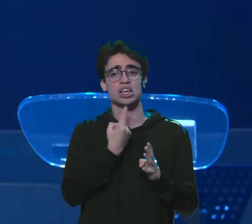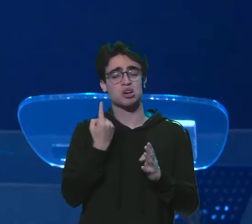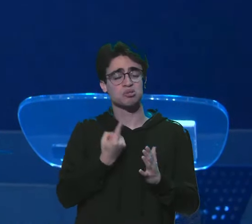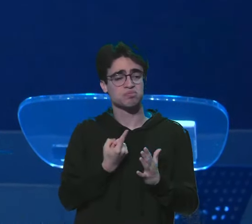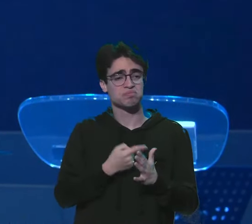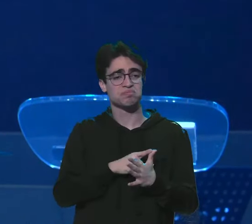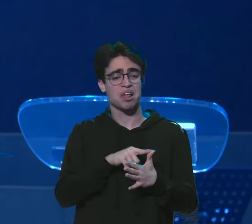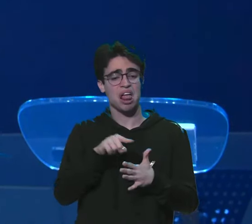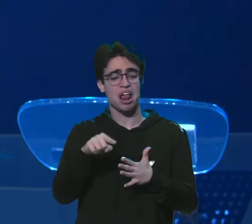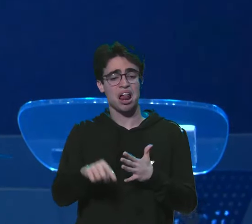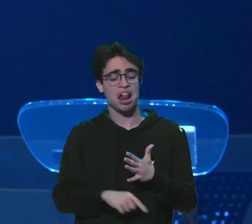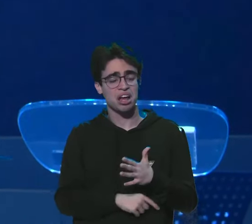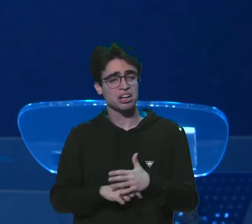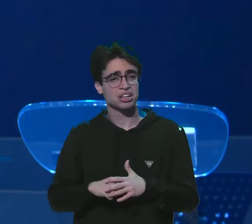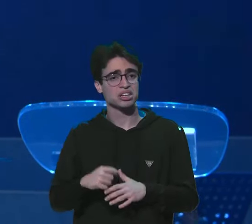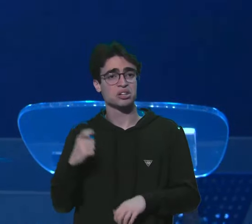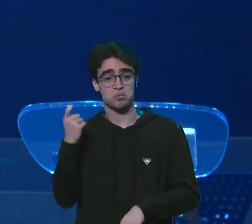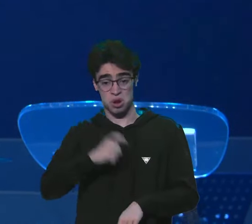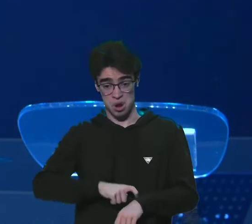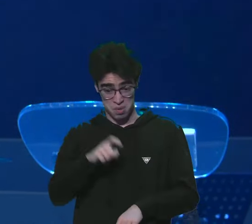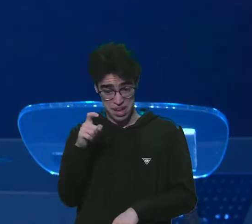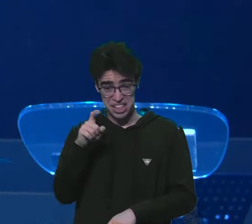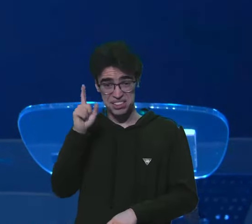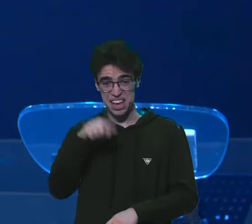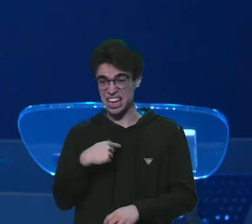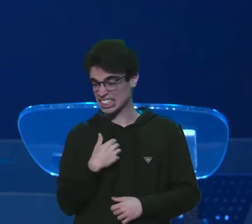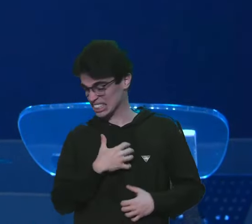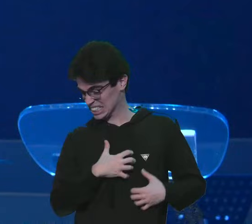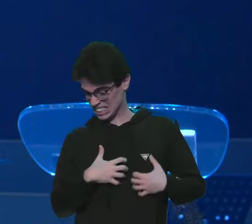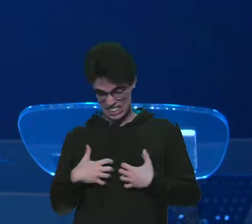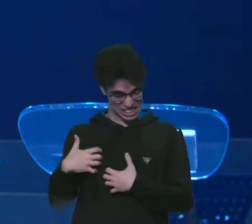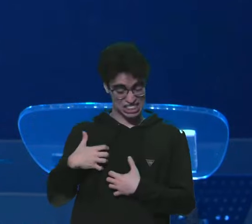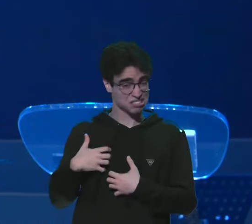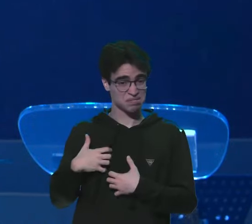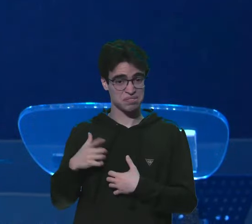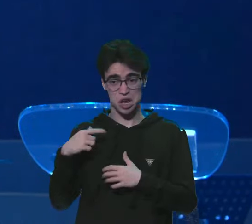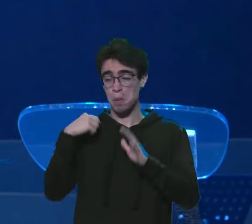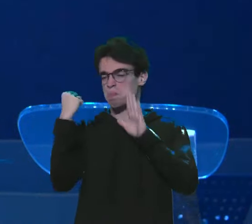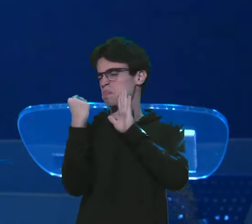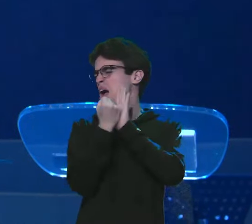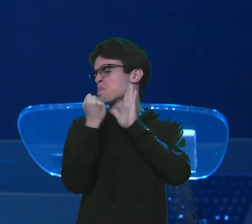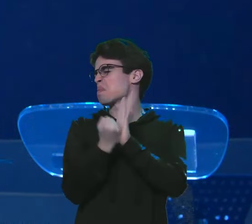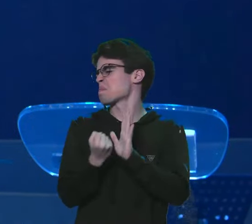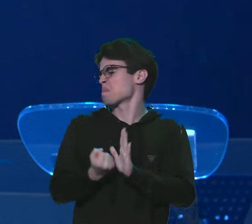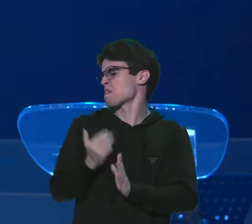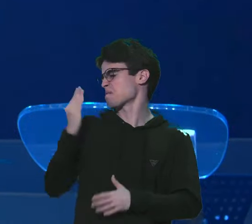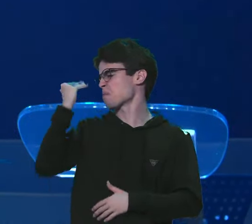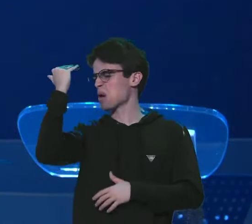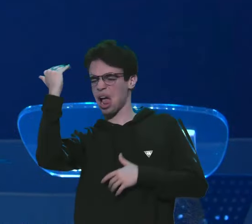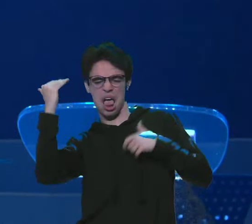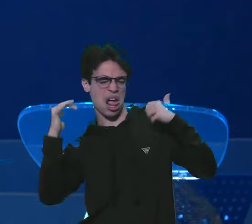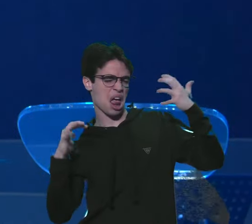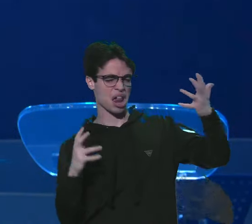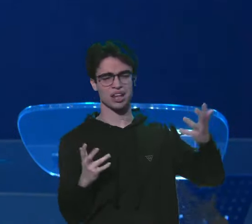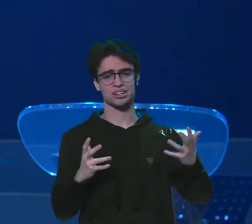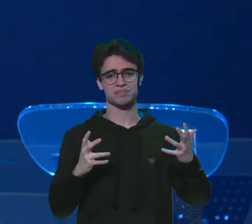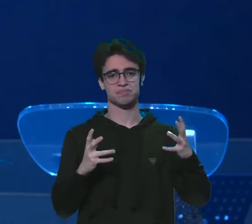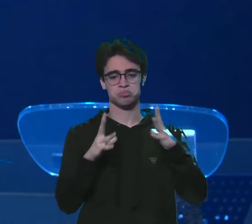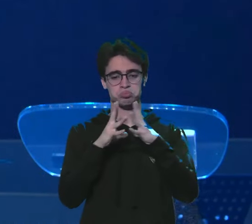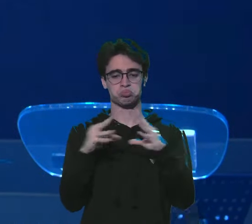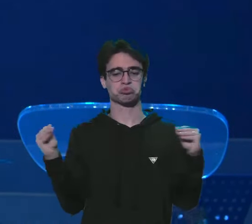E aí é interessante que na hora do aperto, os rótulos, todos eles vão embora. Os amigos, todos